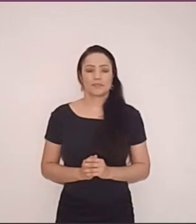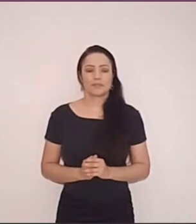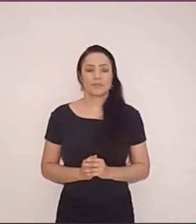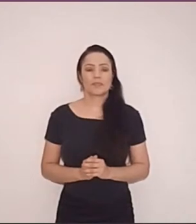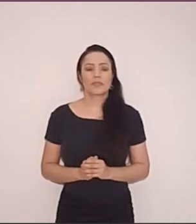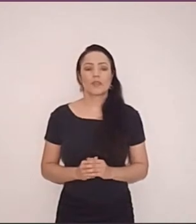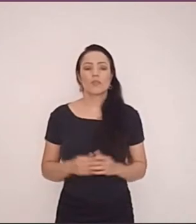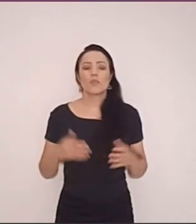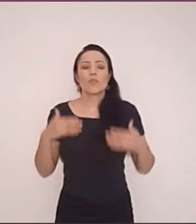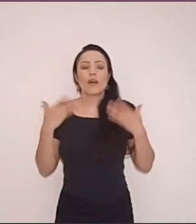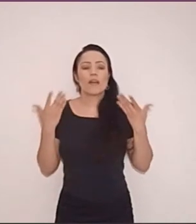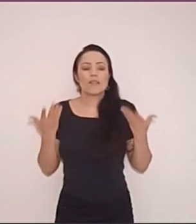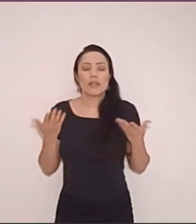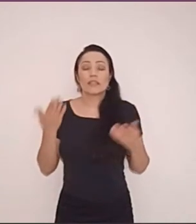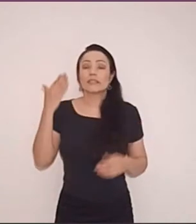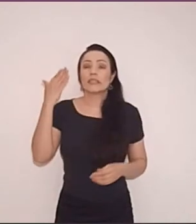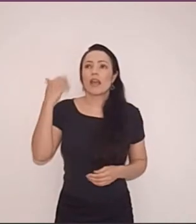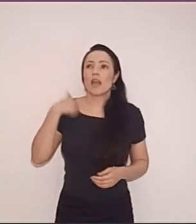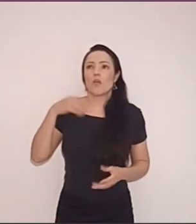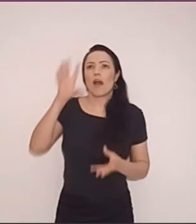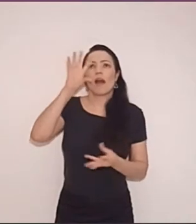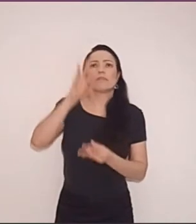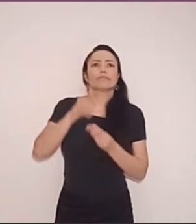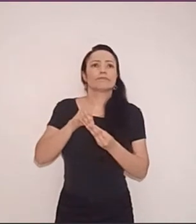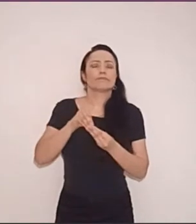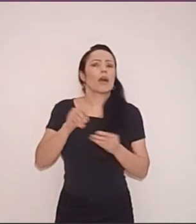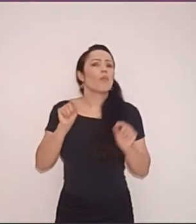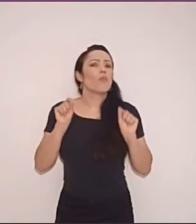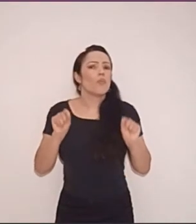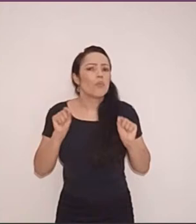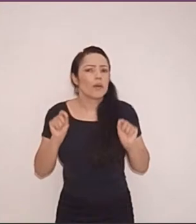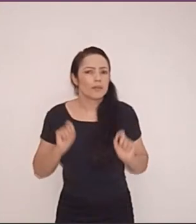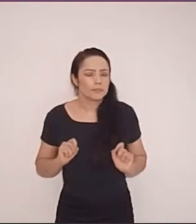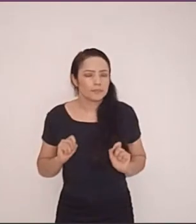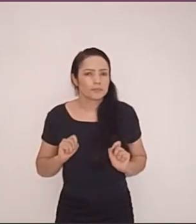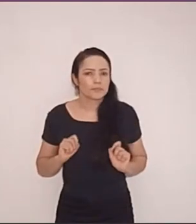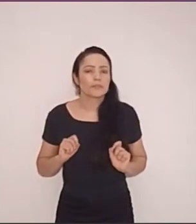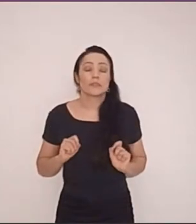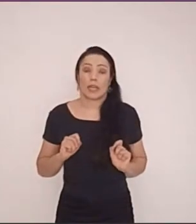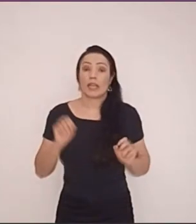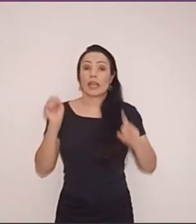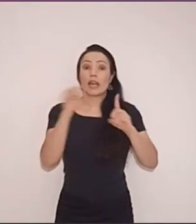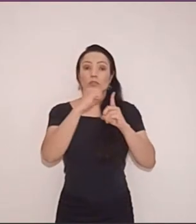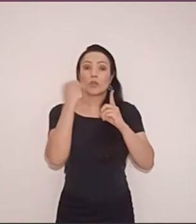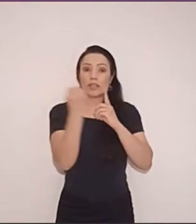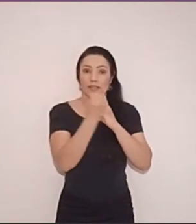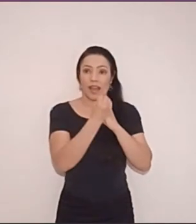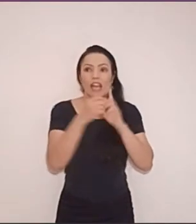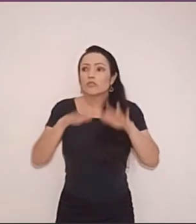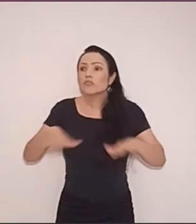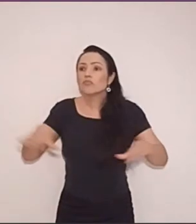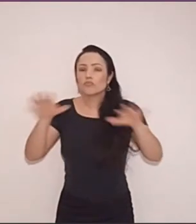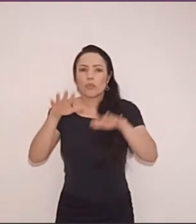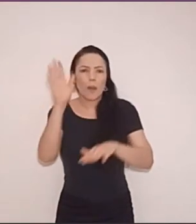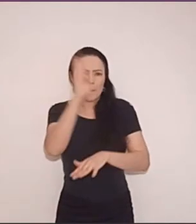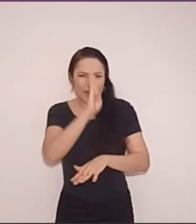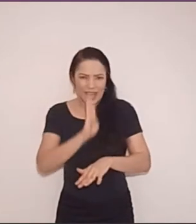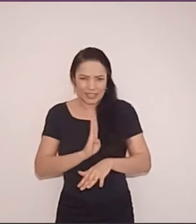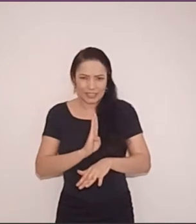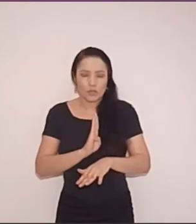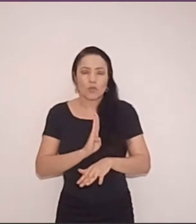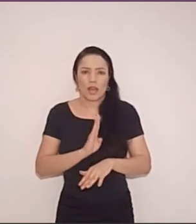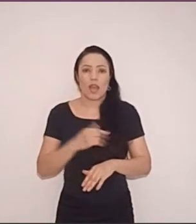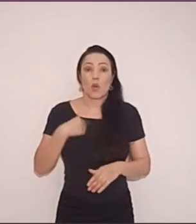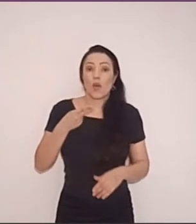que entendimento eu cheguei até agora que uma parte da Sociedade Hípica Brasileira que eu